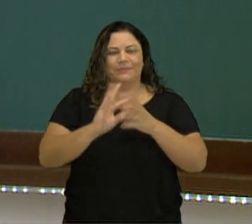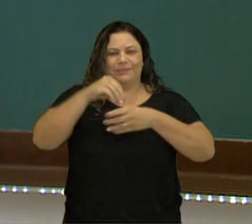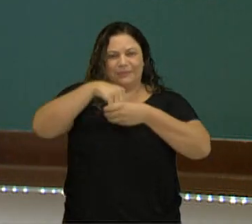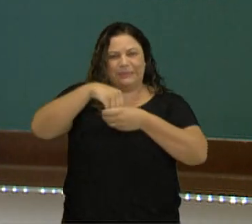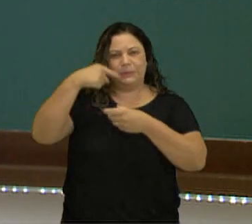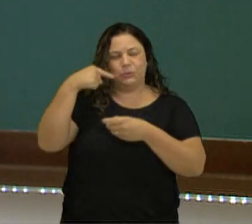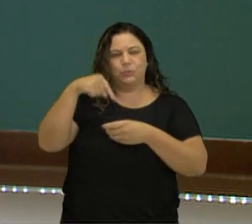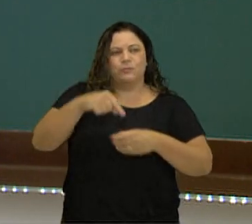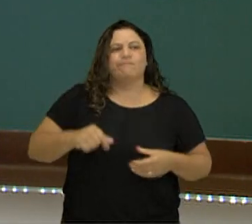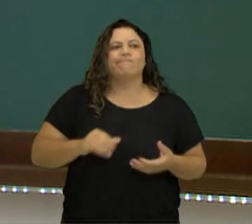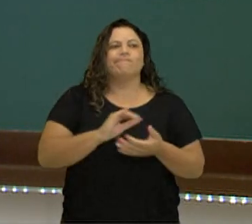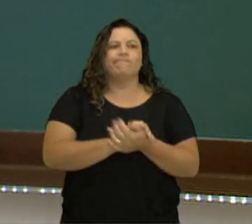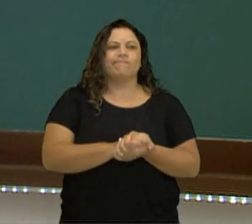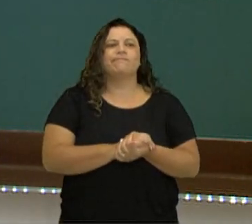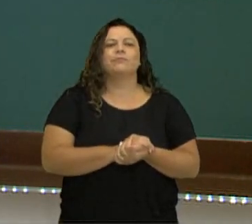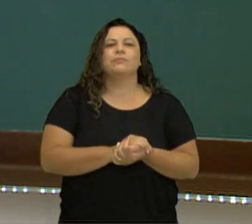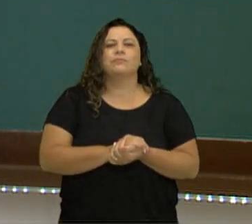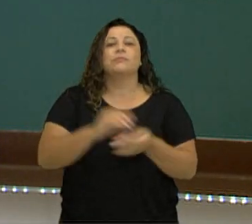texto.